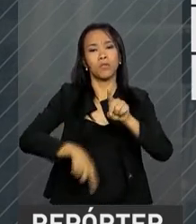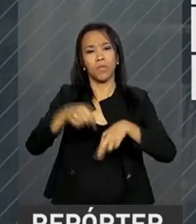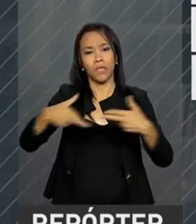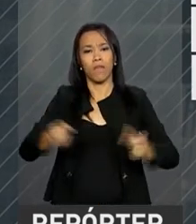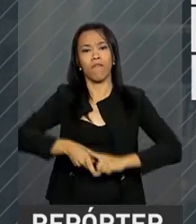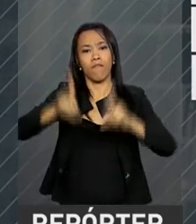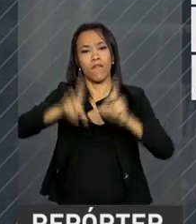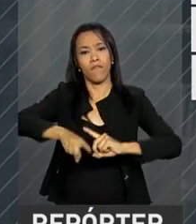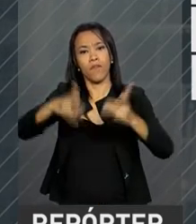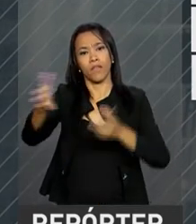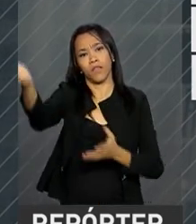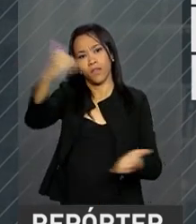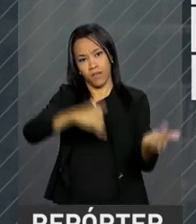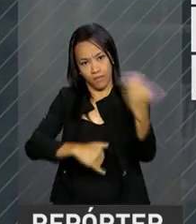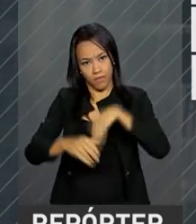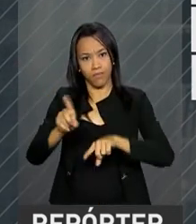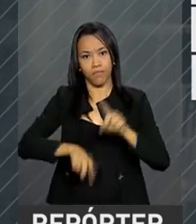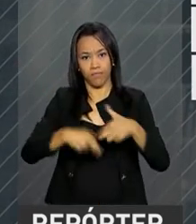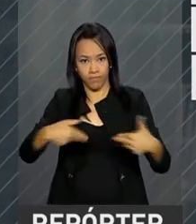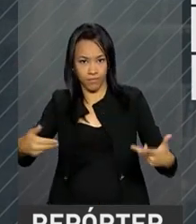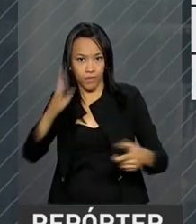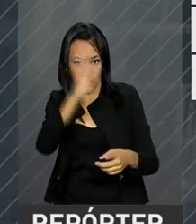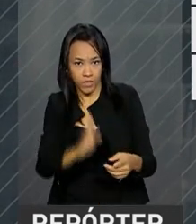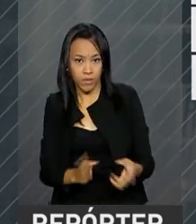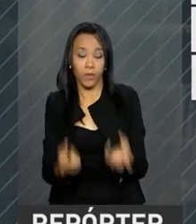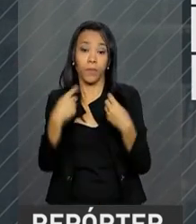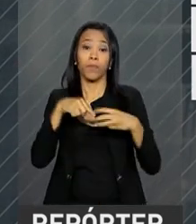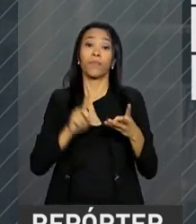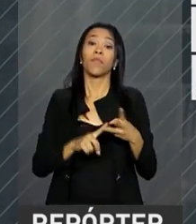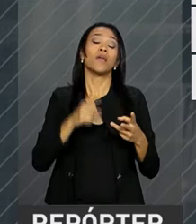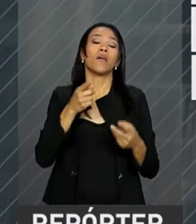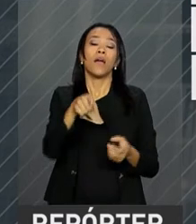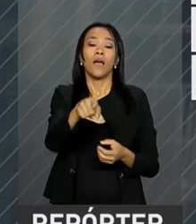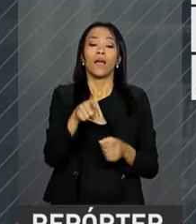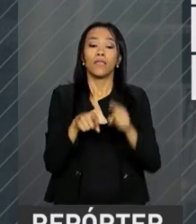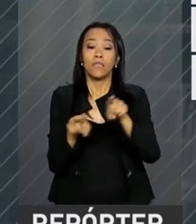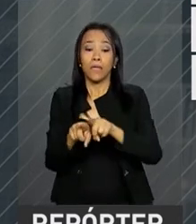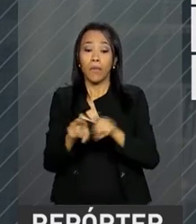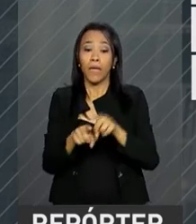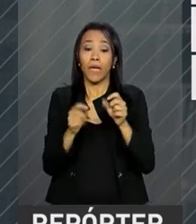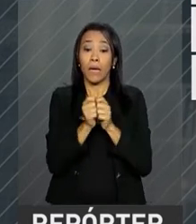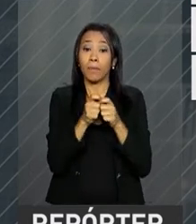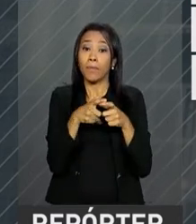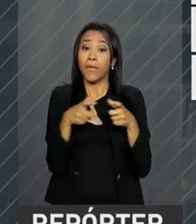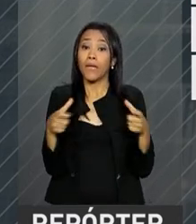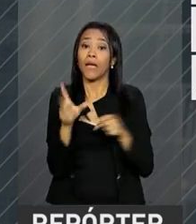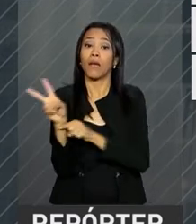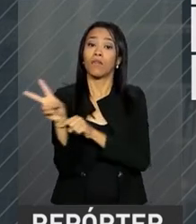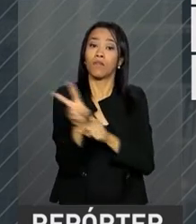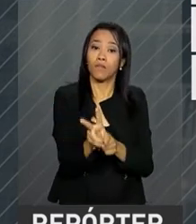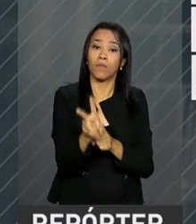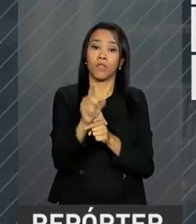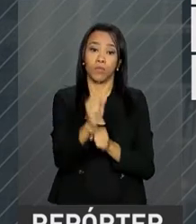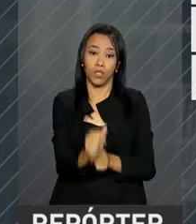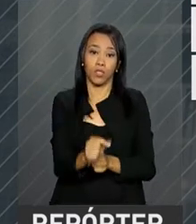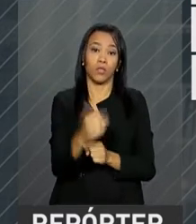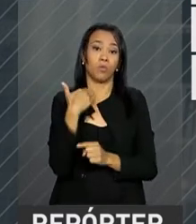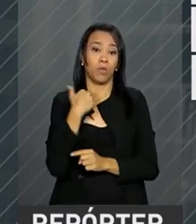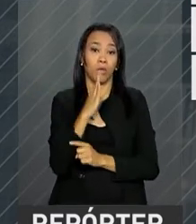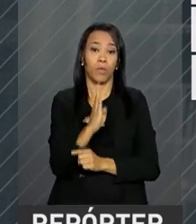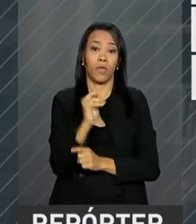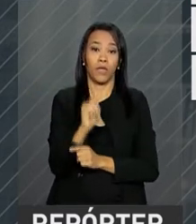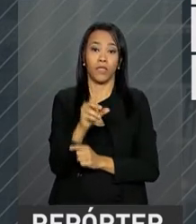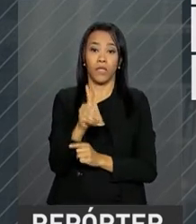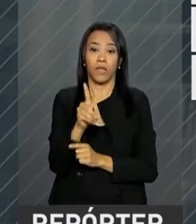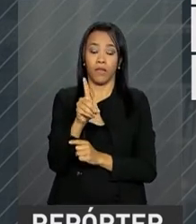importações ampliação dos financiamentos do bnds para micro e pequenas empresas além de parcelamento